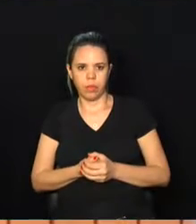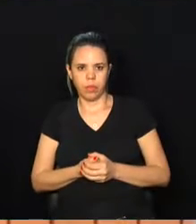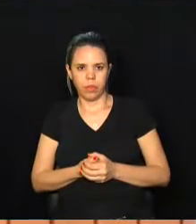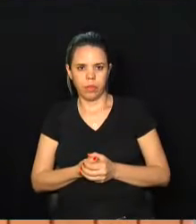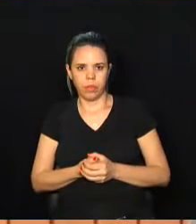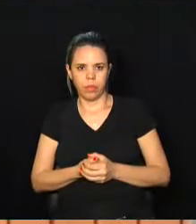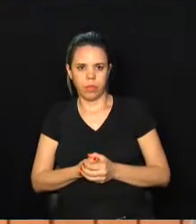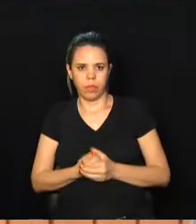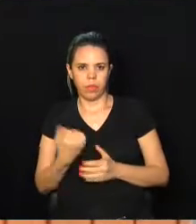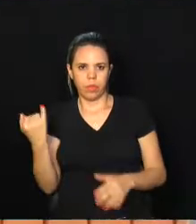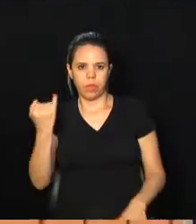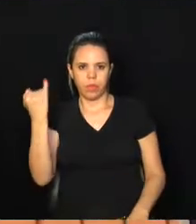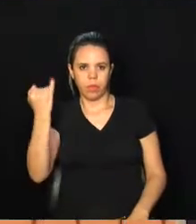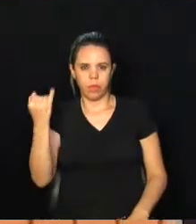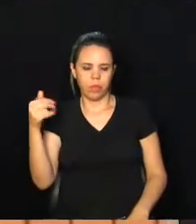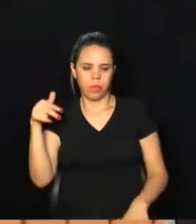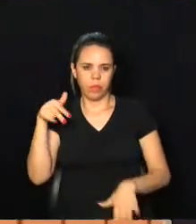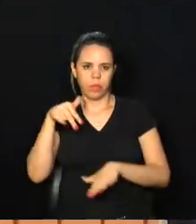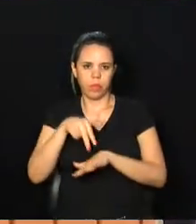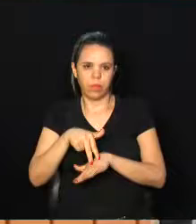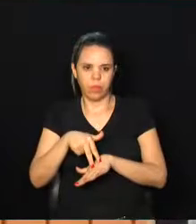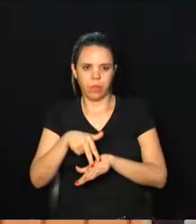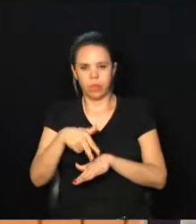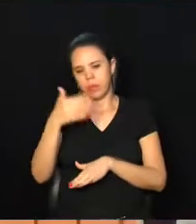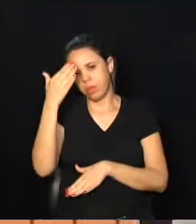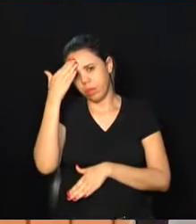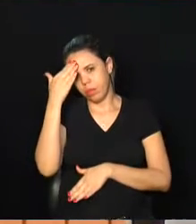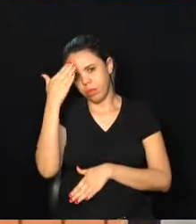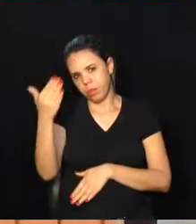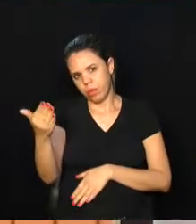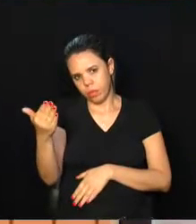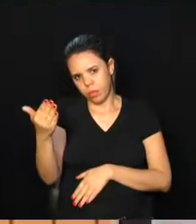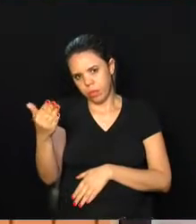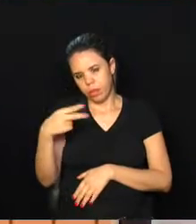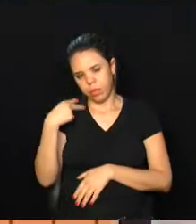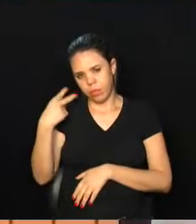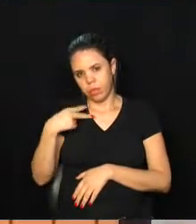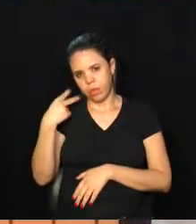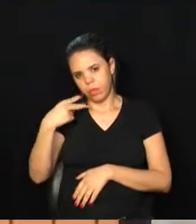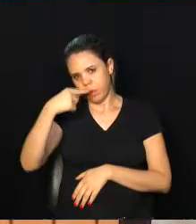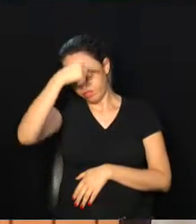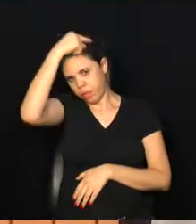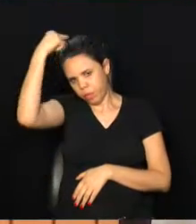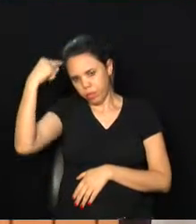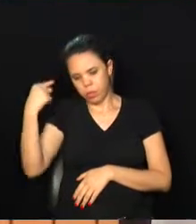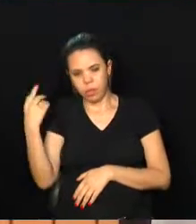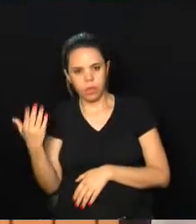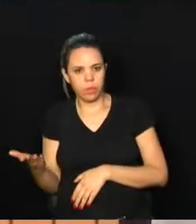importante estarmos aqui. Agradecer ao vereador Paulo